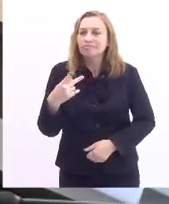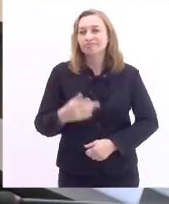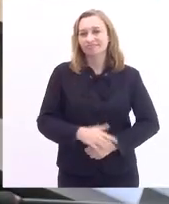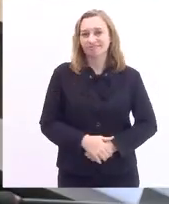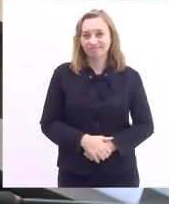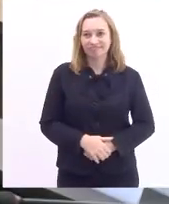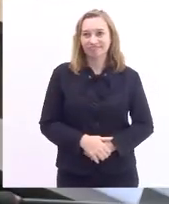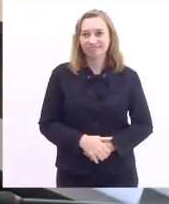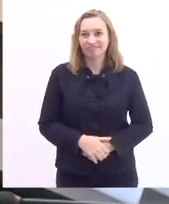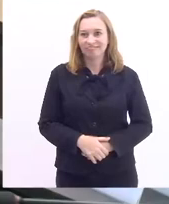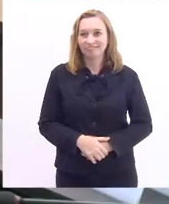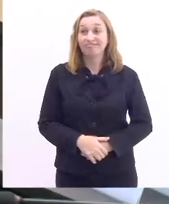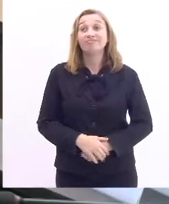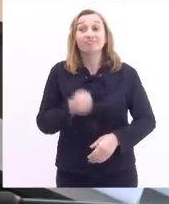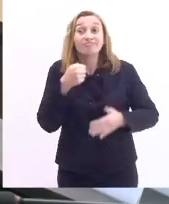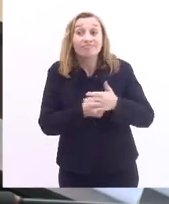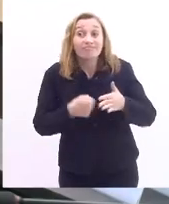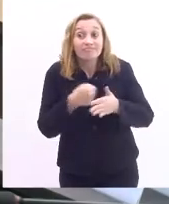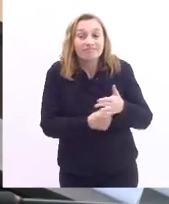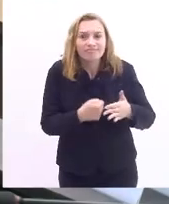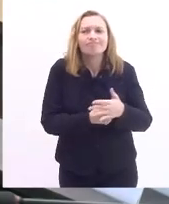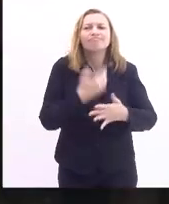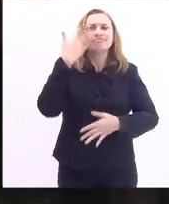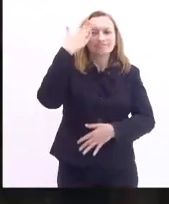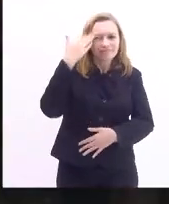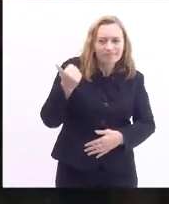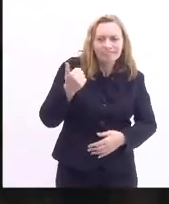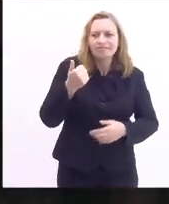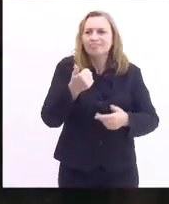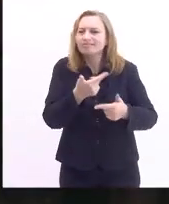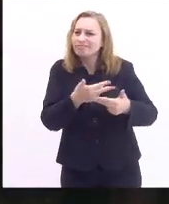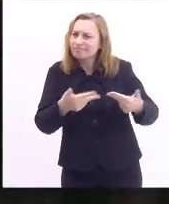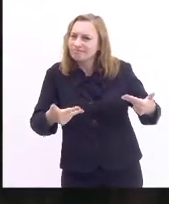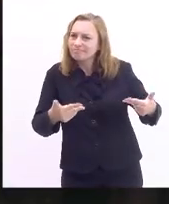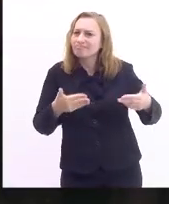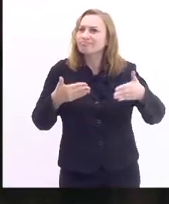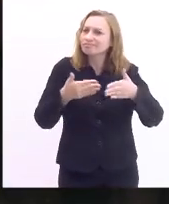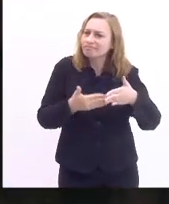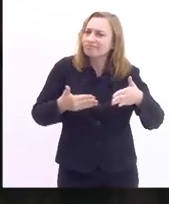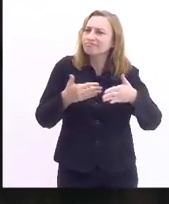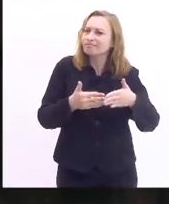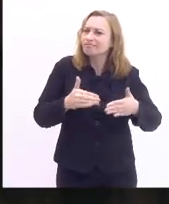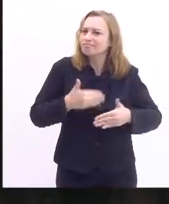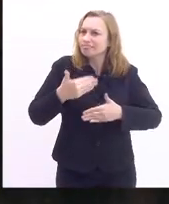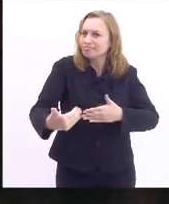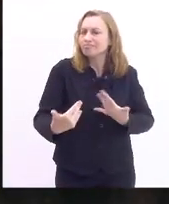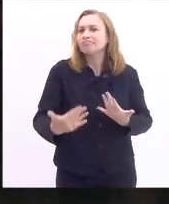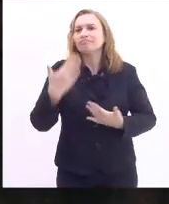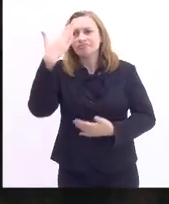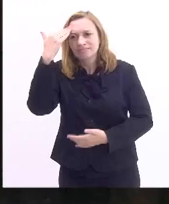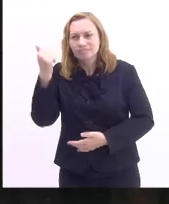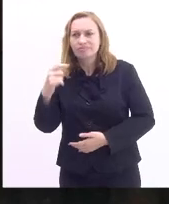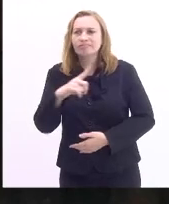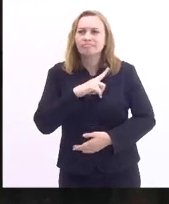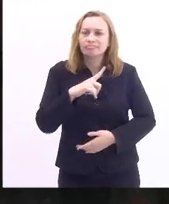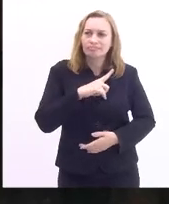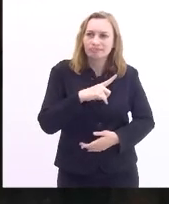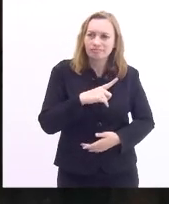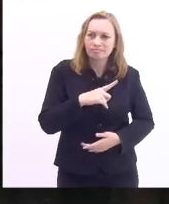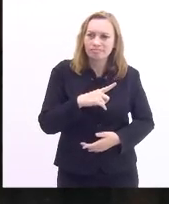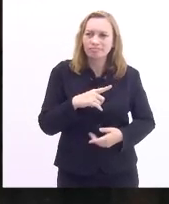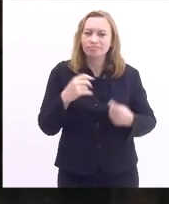aí vamos lá para gente lutou sabe que tem uma série de empecilhos pela frente sabe que existem